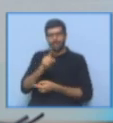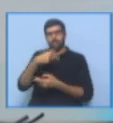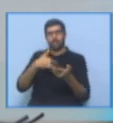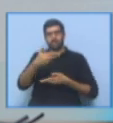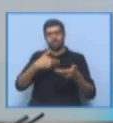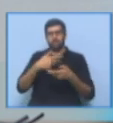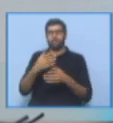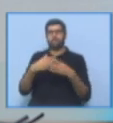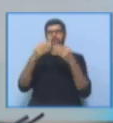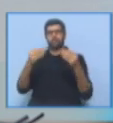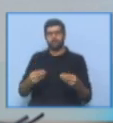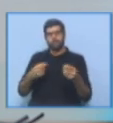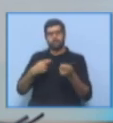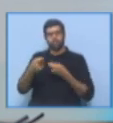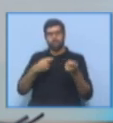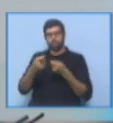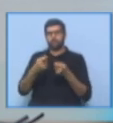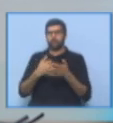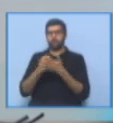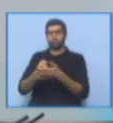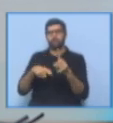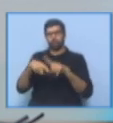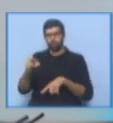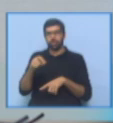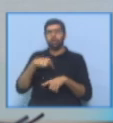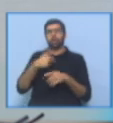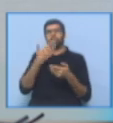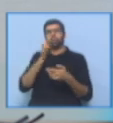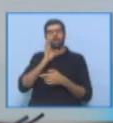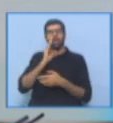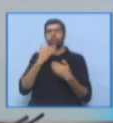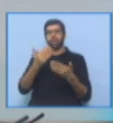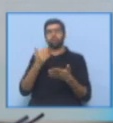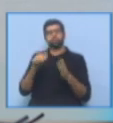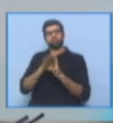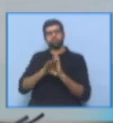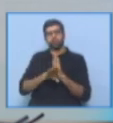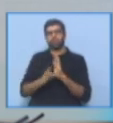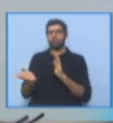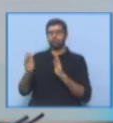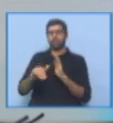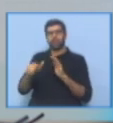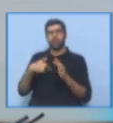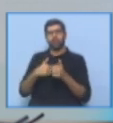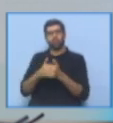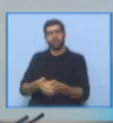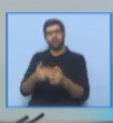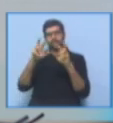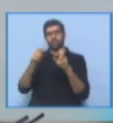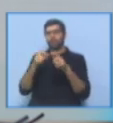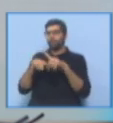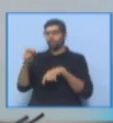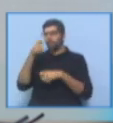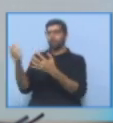Plataforma de Apoio aos Refugiados. Cumprimento, muito boa tarde. Boa tarde. Obrigado por estar neste programa, a acompanhar esta temática do refugiado,